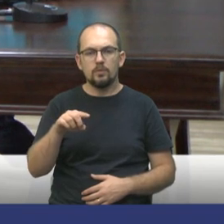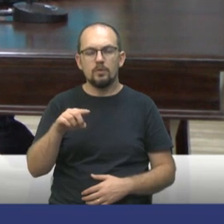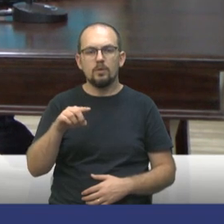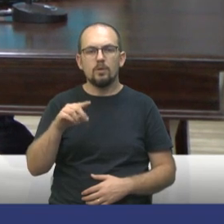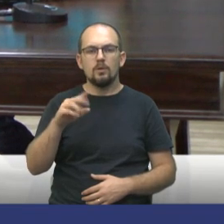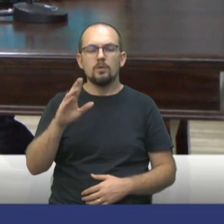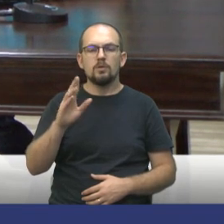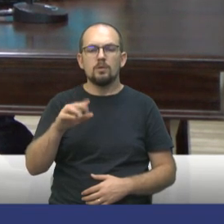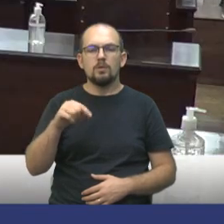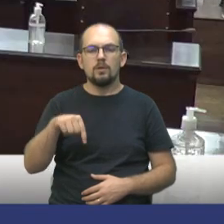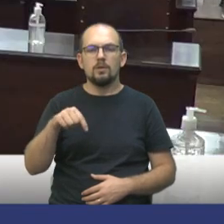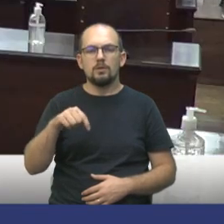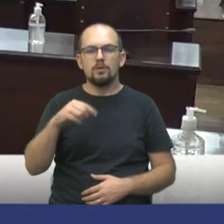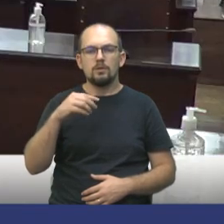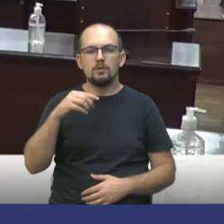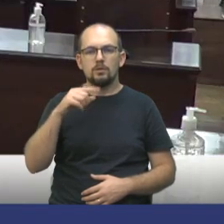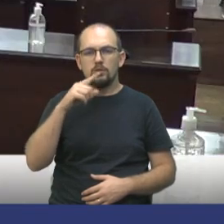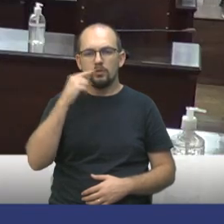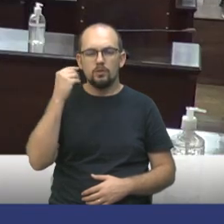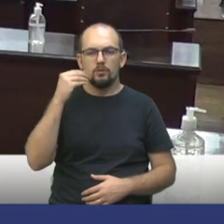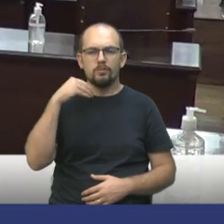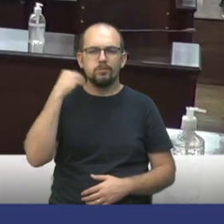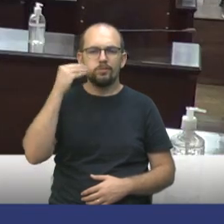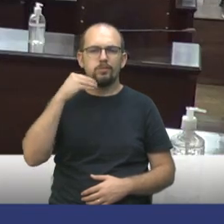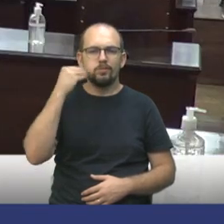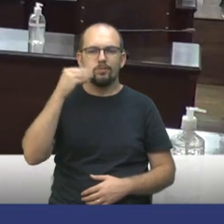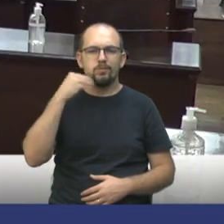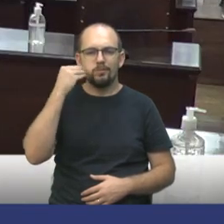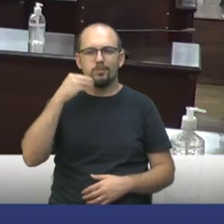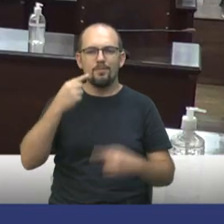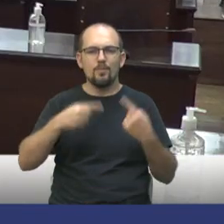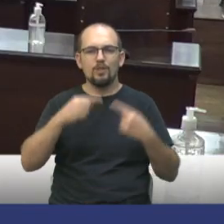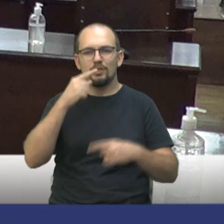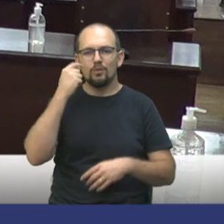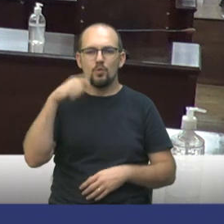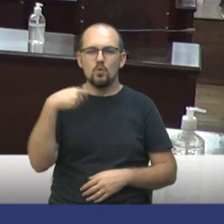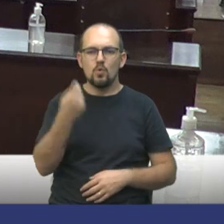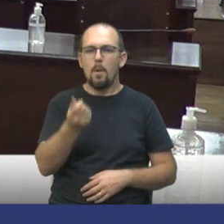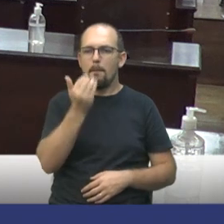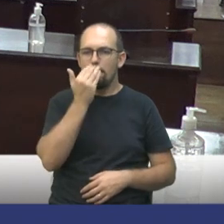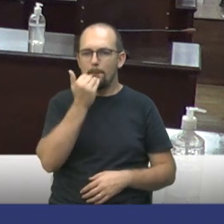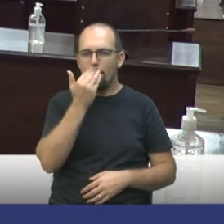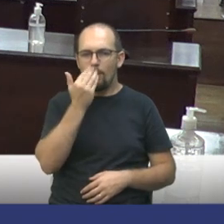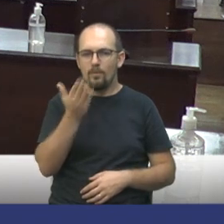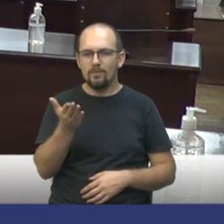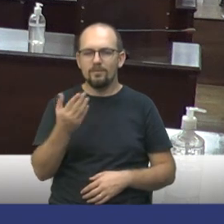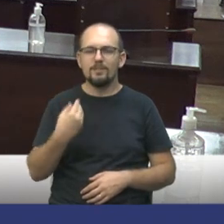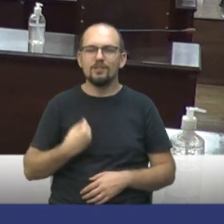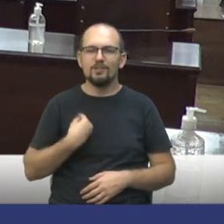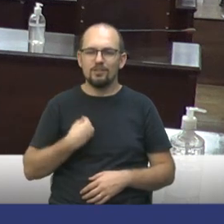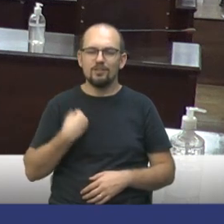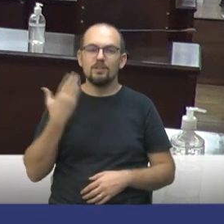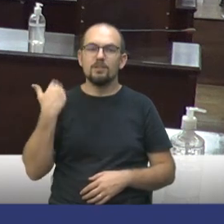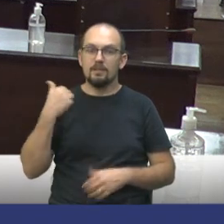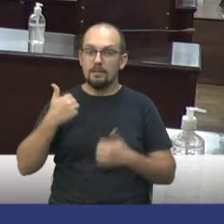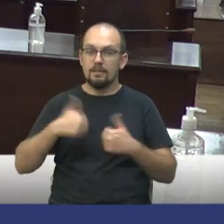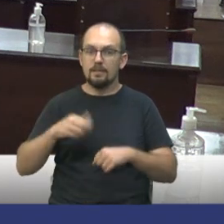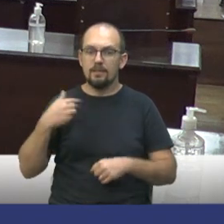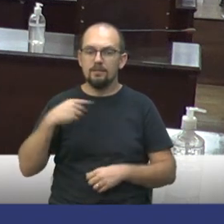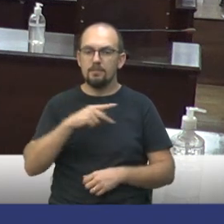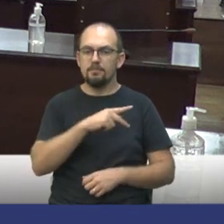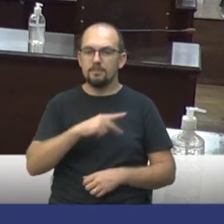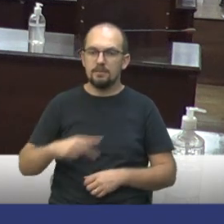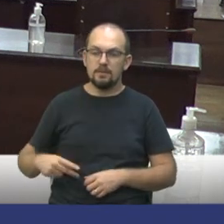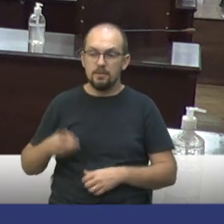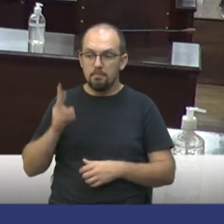política jauense, o senhor José Carlos Borgo. Estive aqui ele presidindo uma sessão na entrega